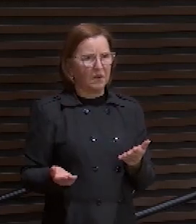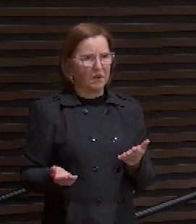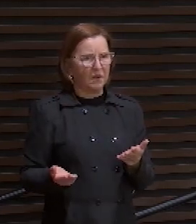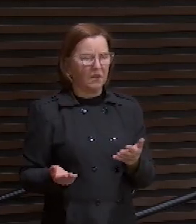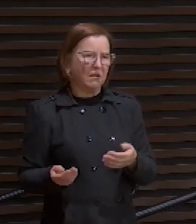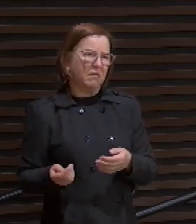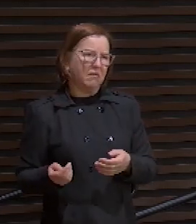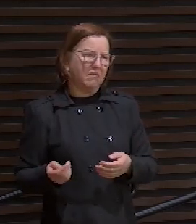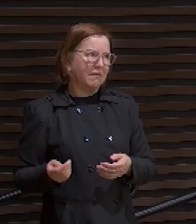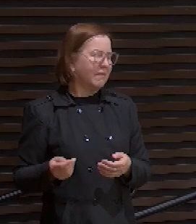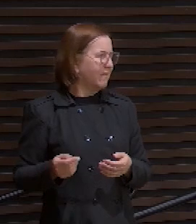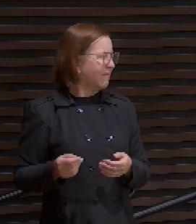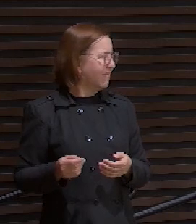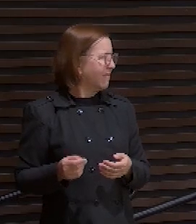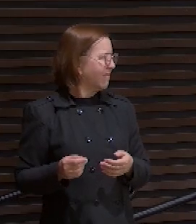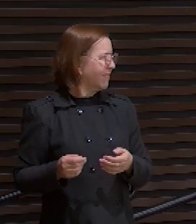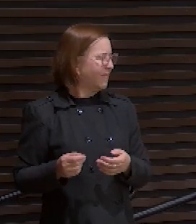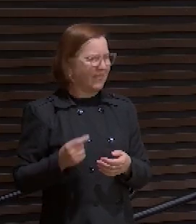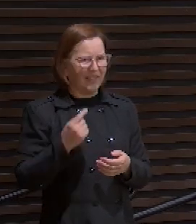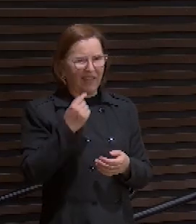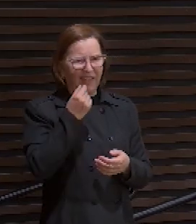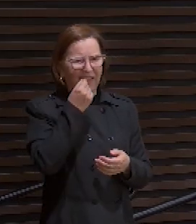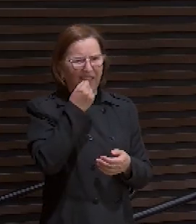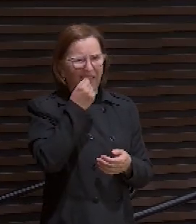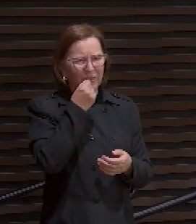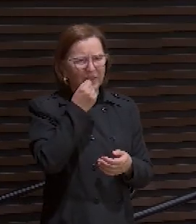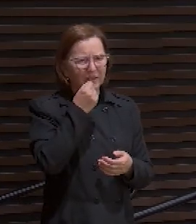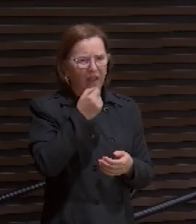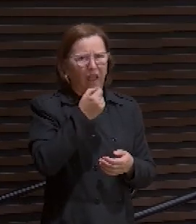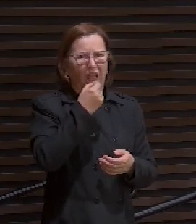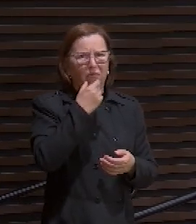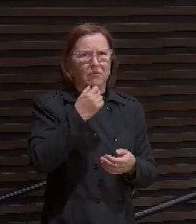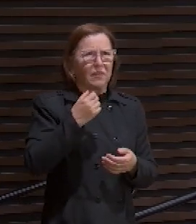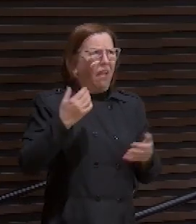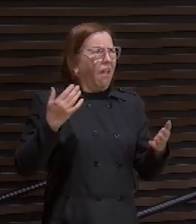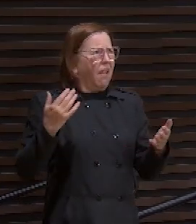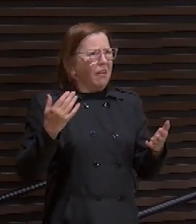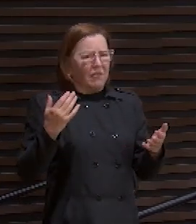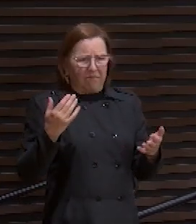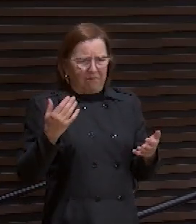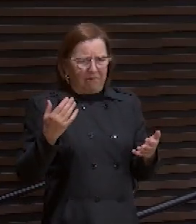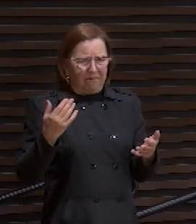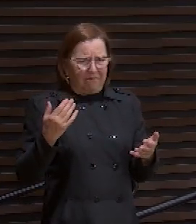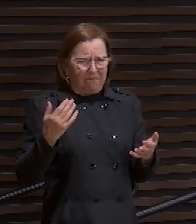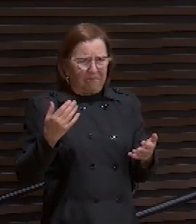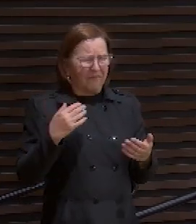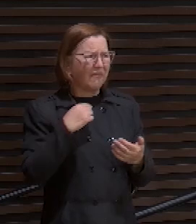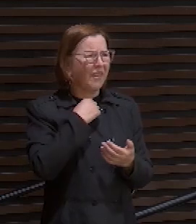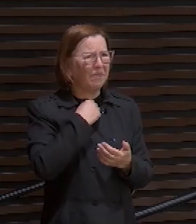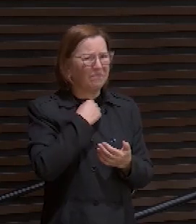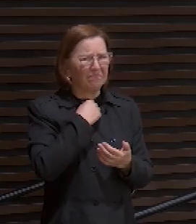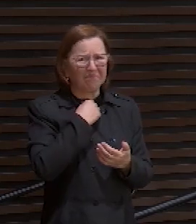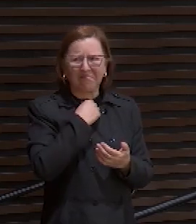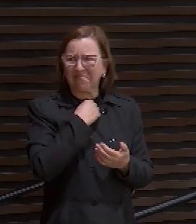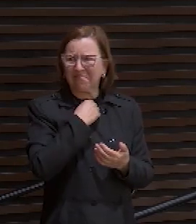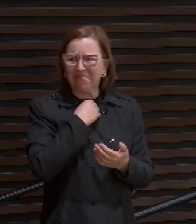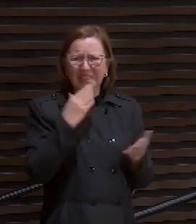dele, o dente, ele engoliu. E o que ia fazer